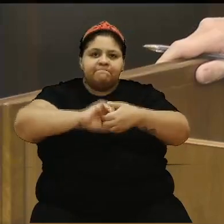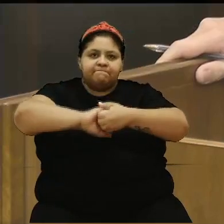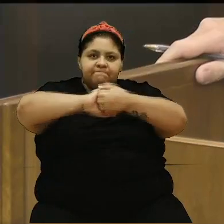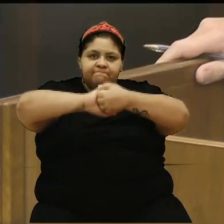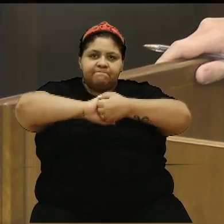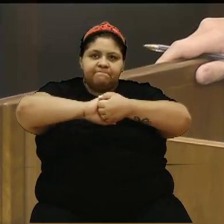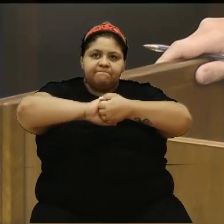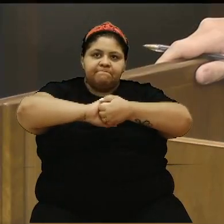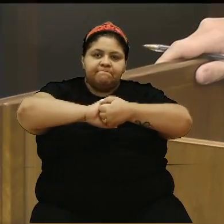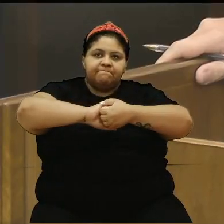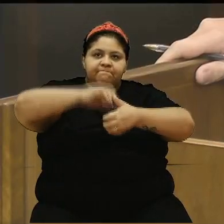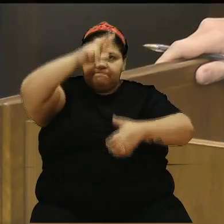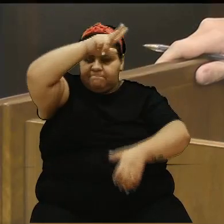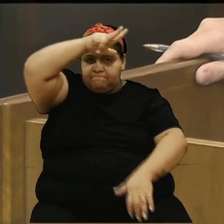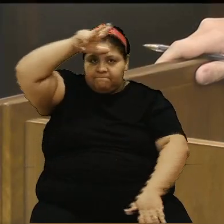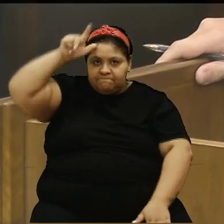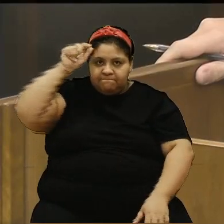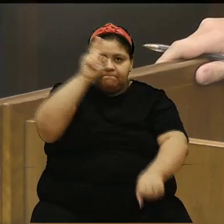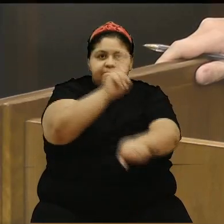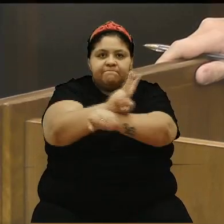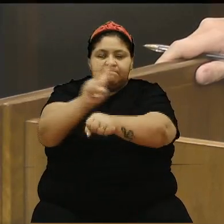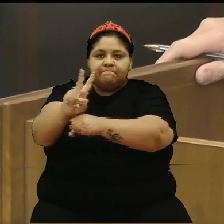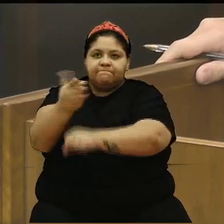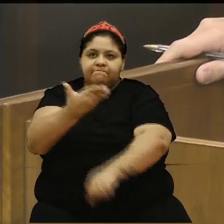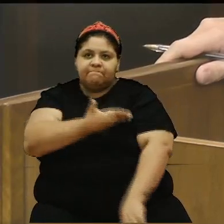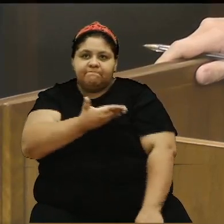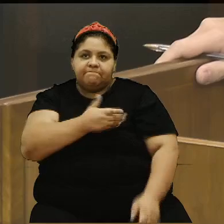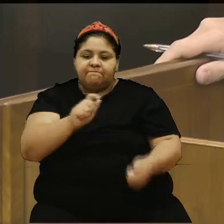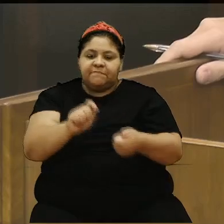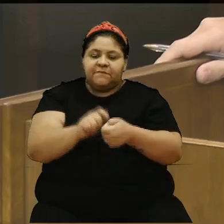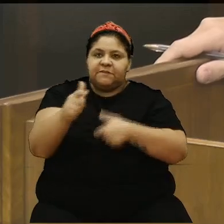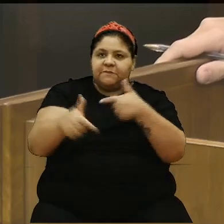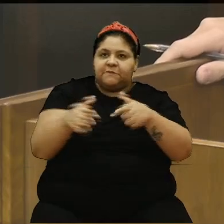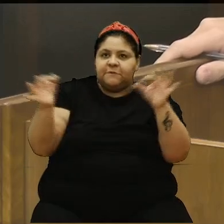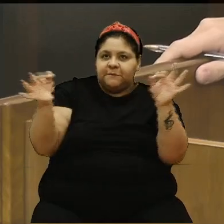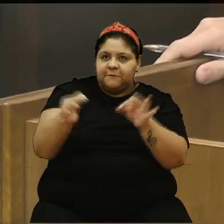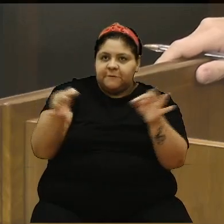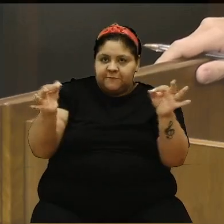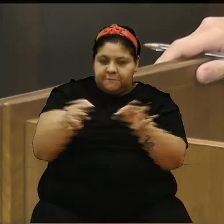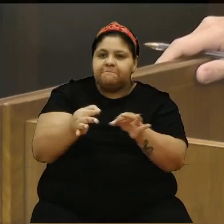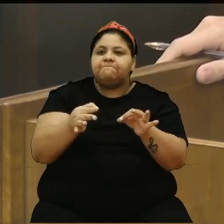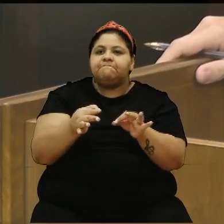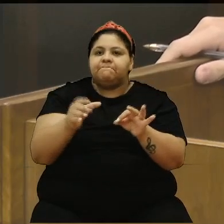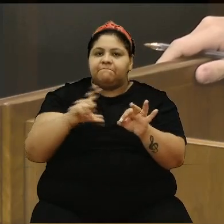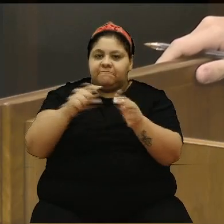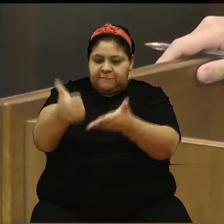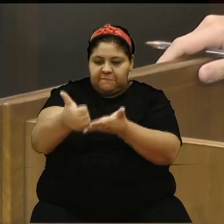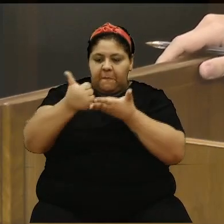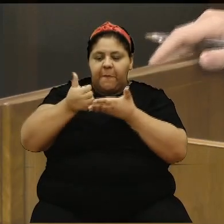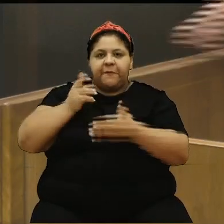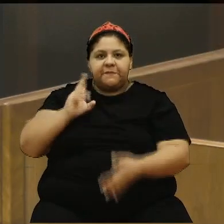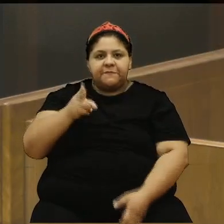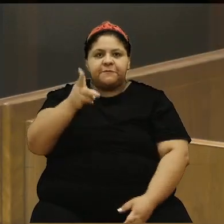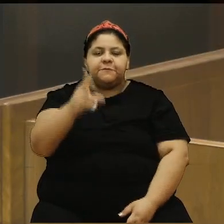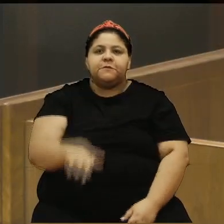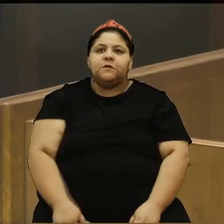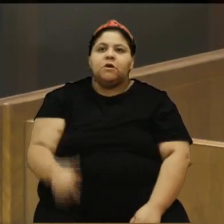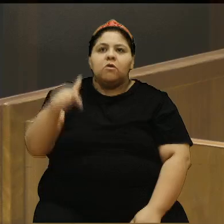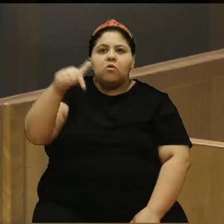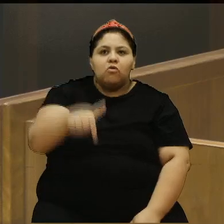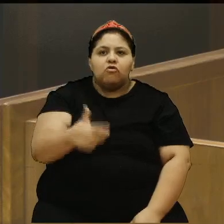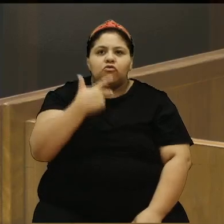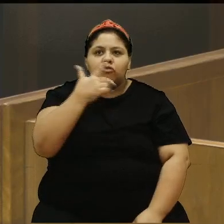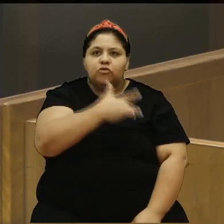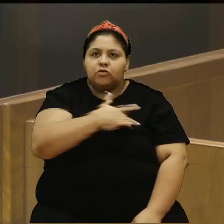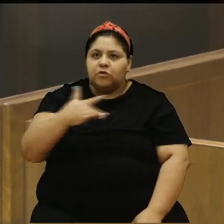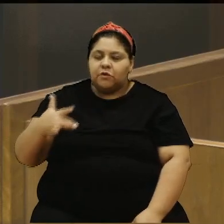presidente. Guarda Municipal que está aqui, né? Um grande amigo que faz um excelente trabalho lá na GM, então contem comigo sempre. Aqui, vindo falar de saúde,